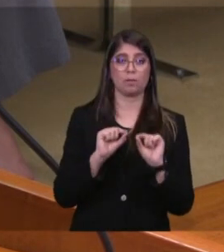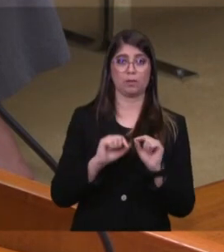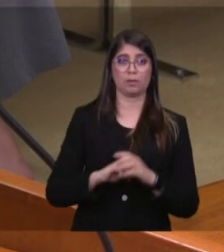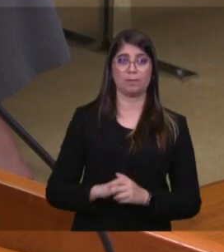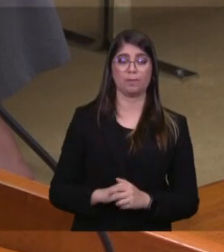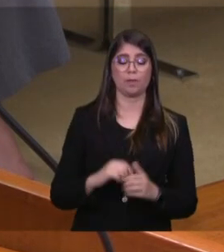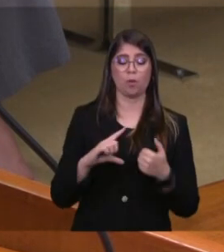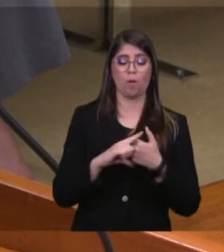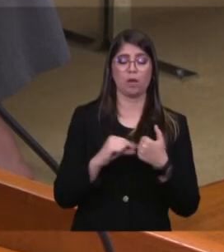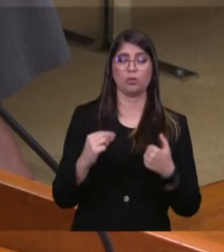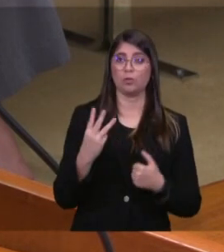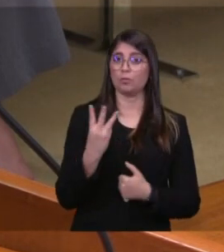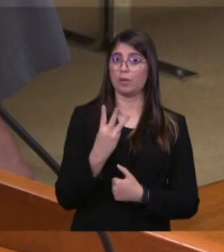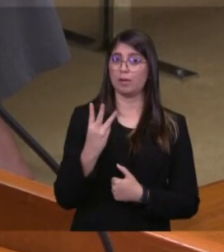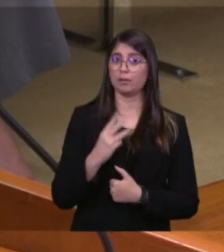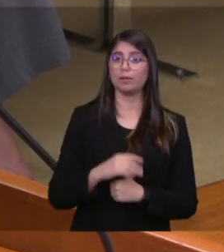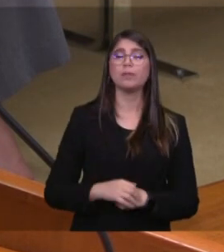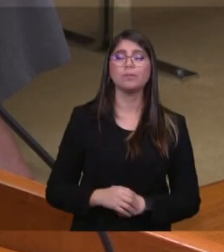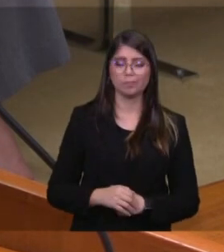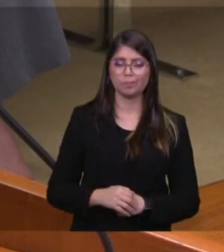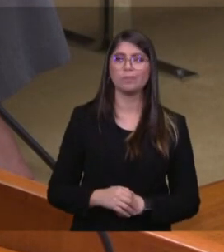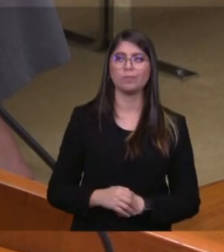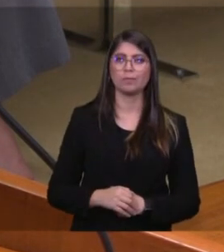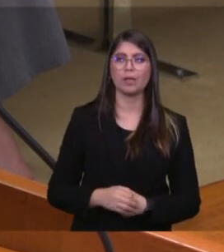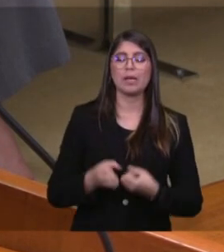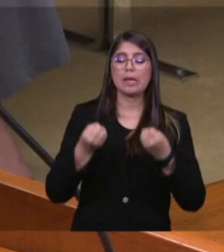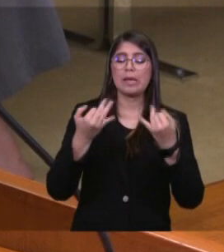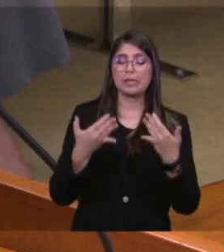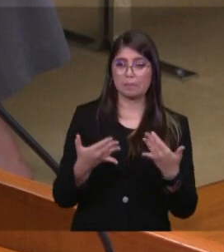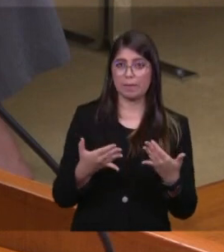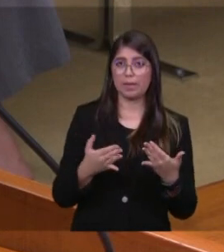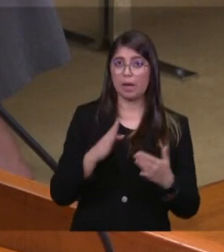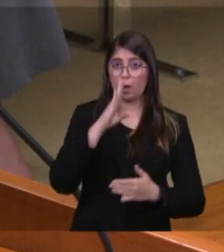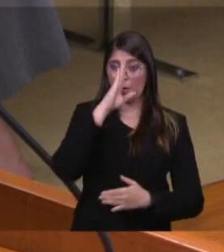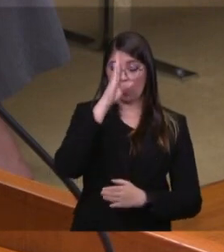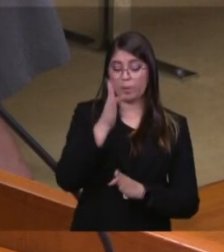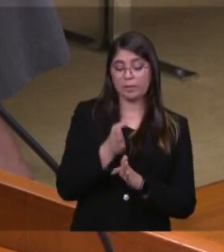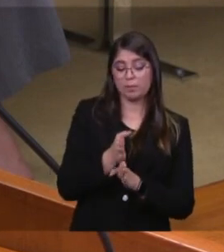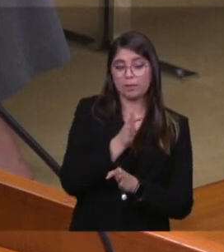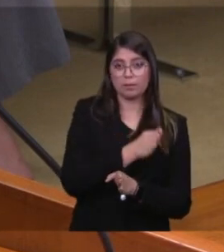questão do artigo 3º, que ele determina a obediência ao princípio da anterioridade nonagesimal